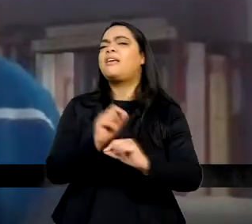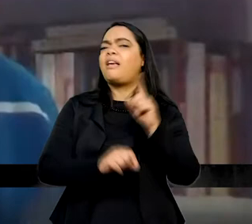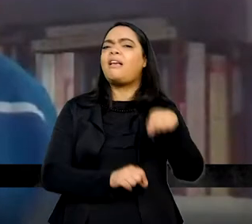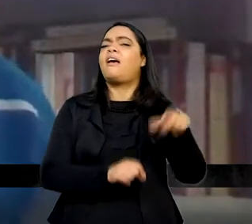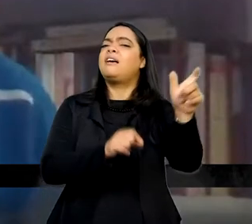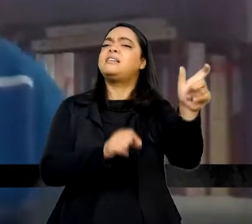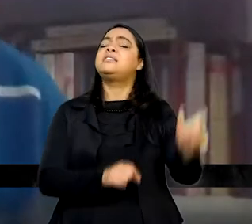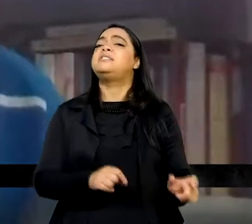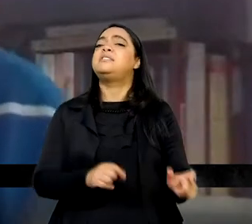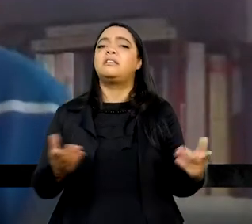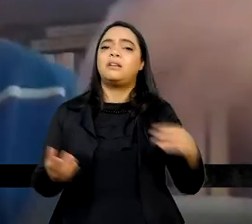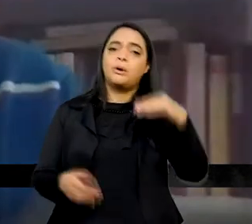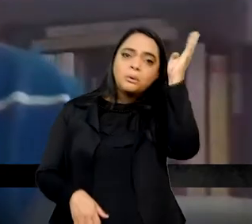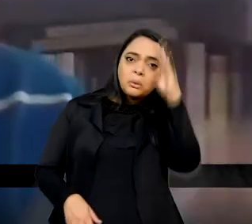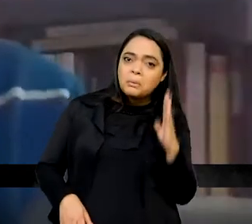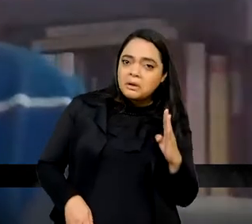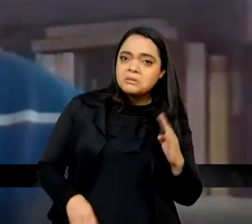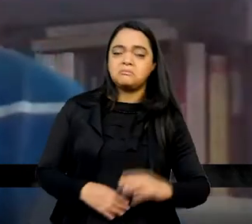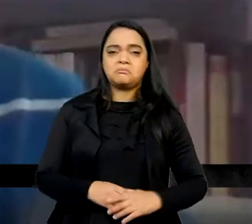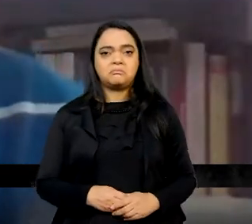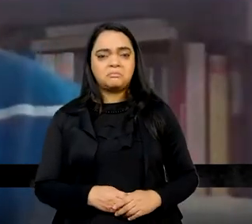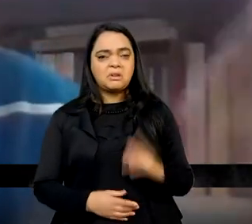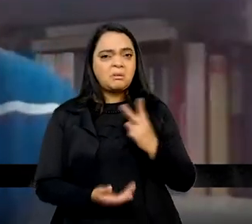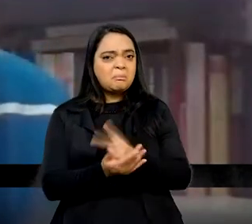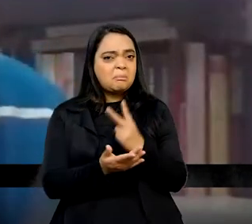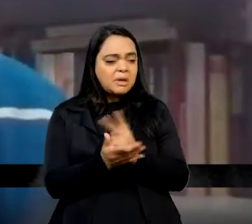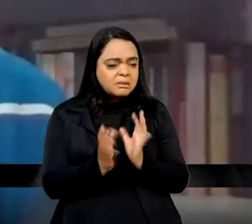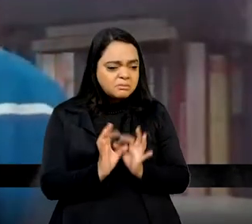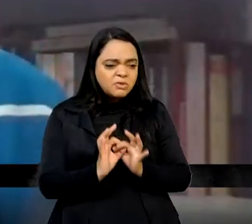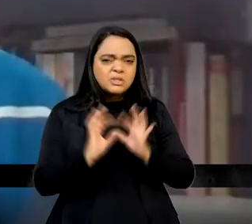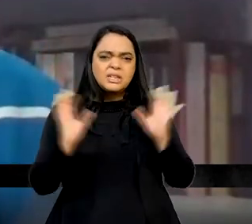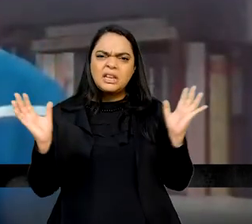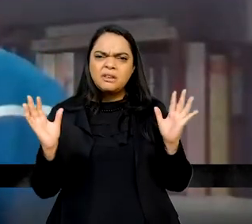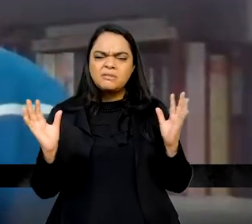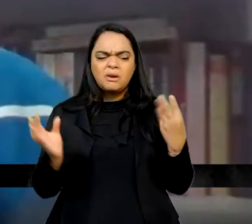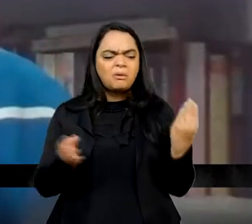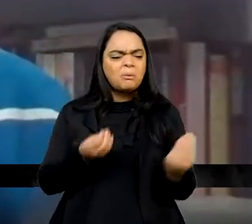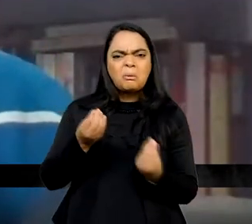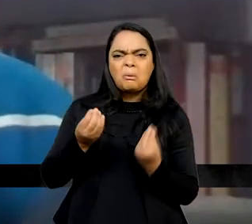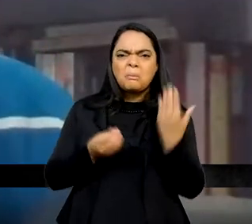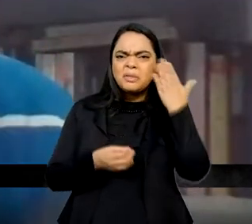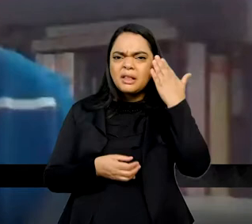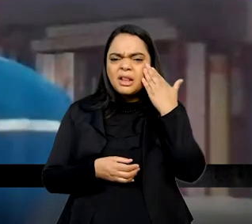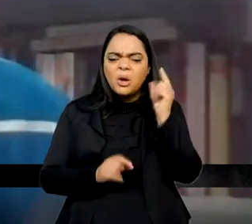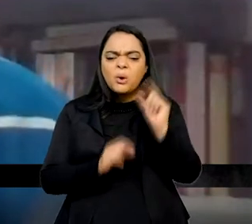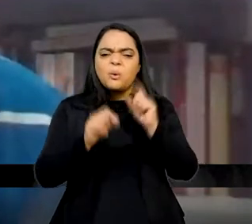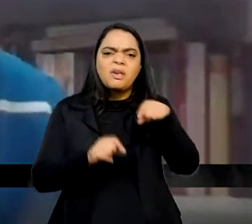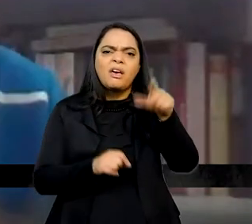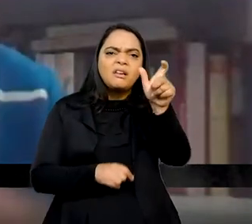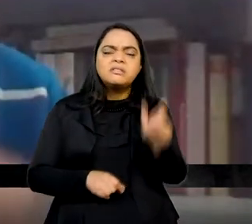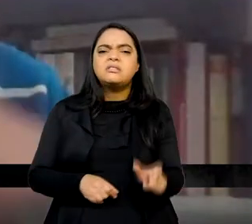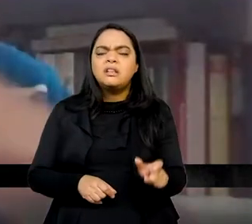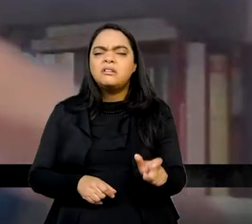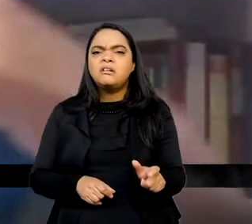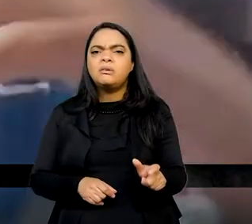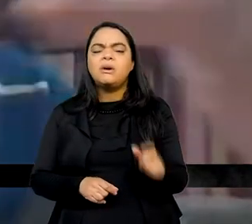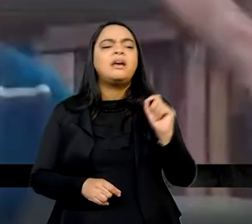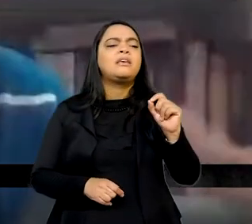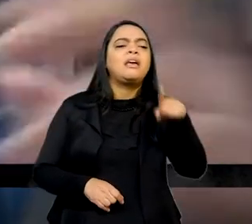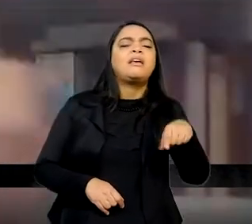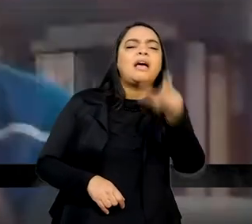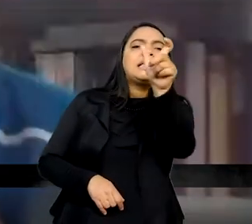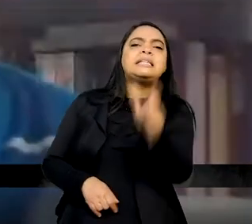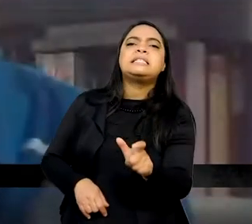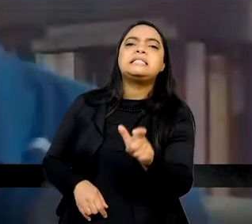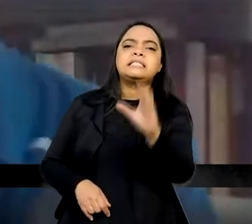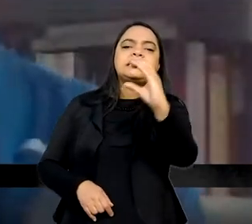mesmo essa elite não entendia o outro, como poderia ser cidadão. Então, quem vai votar são os cidadãos, que cidadão